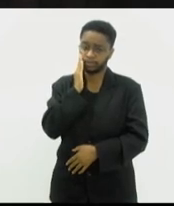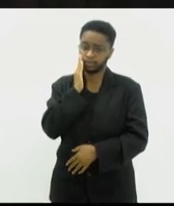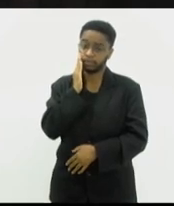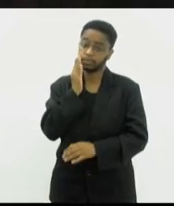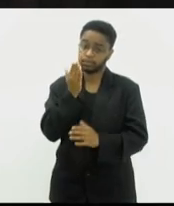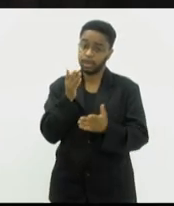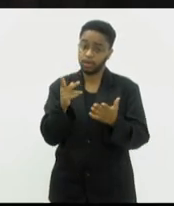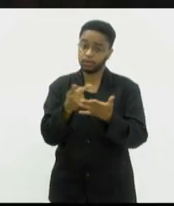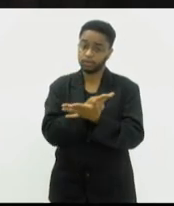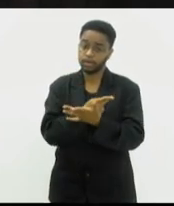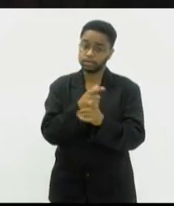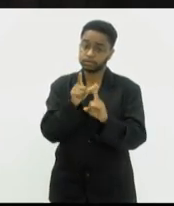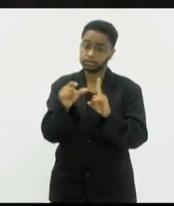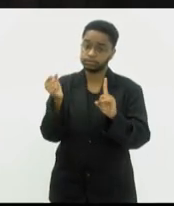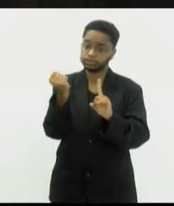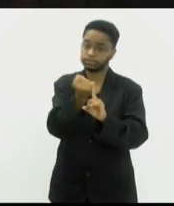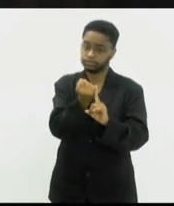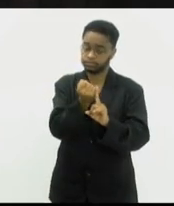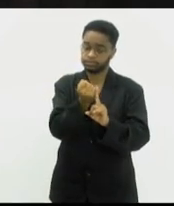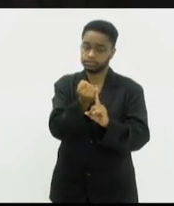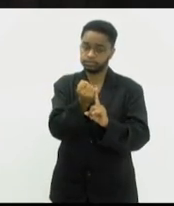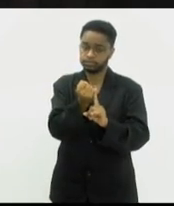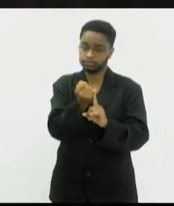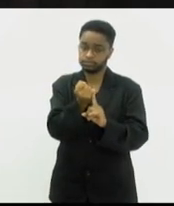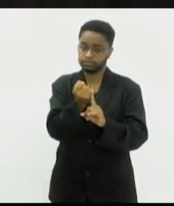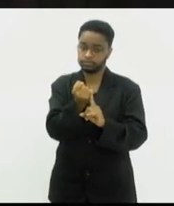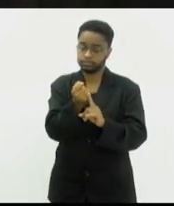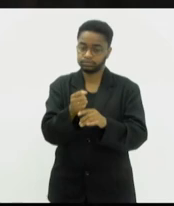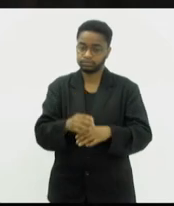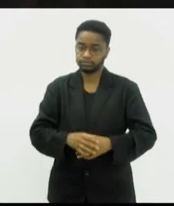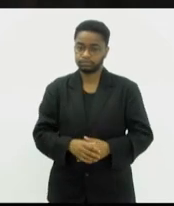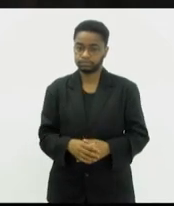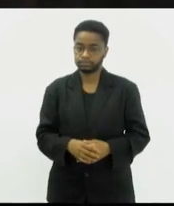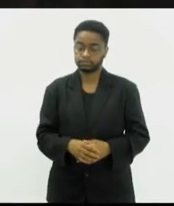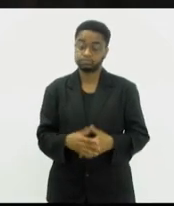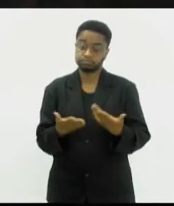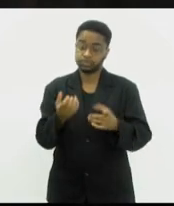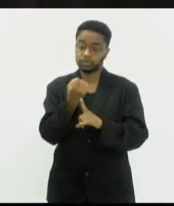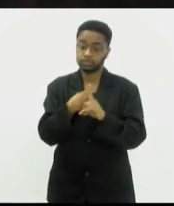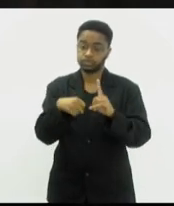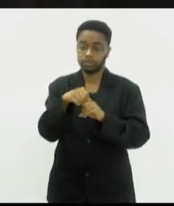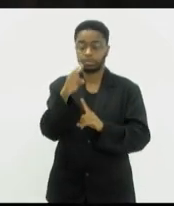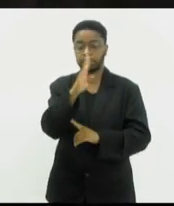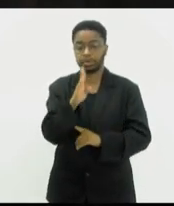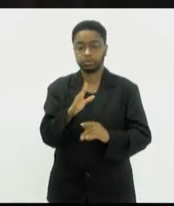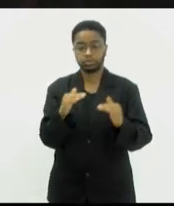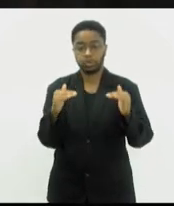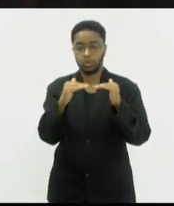um feminicídio, sob a complacência da sociedade brasileira.